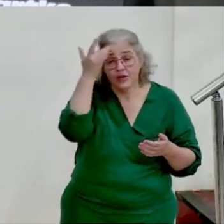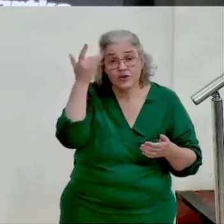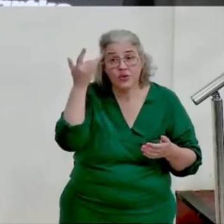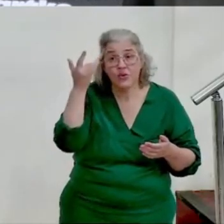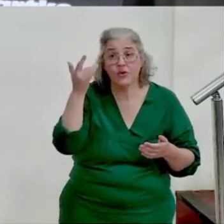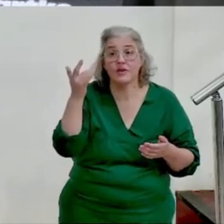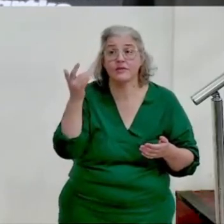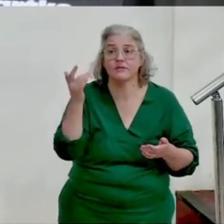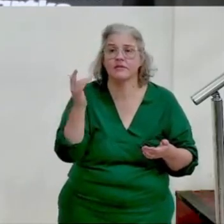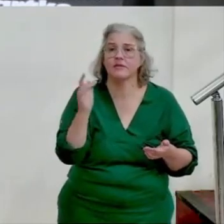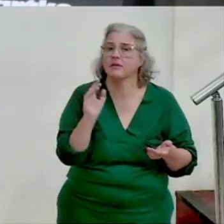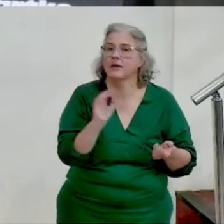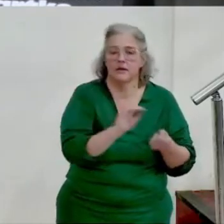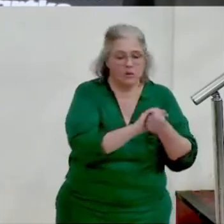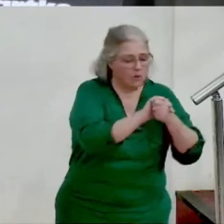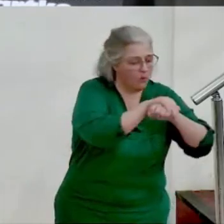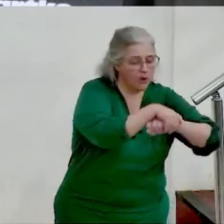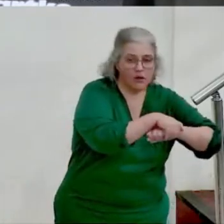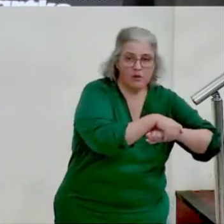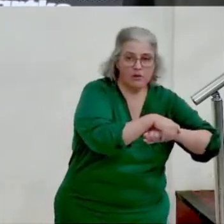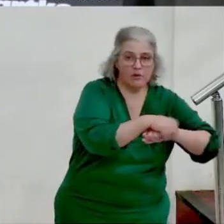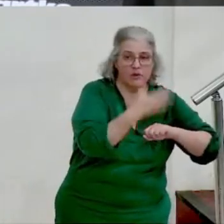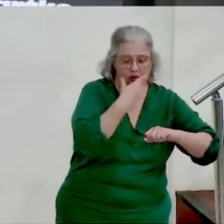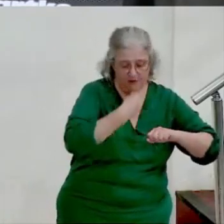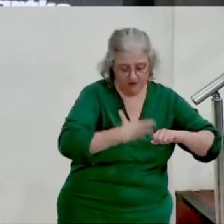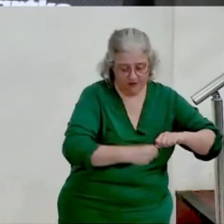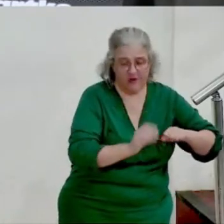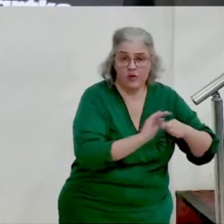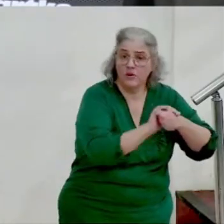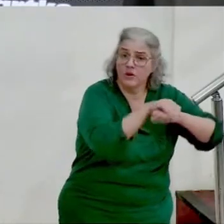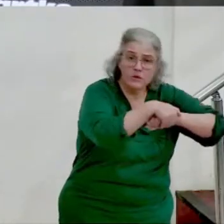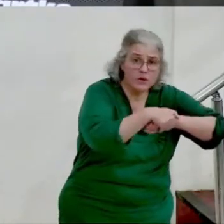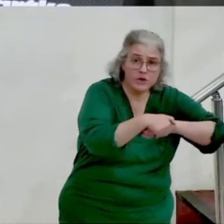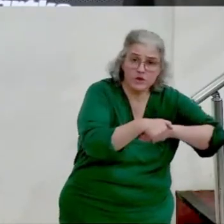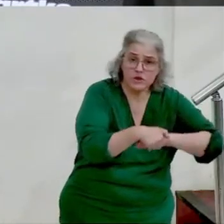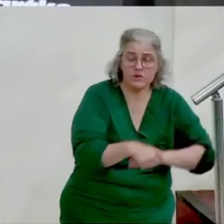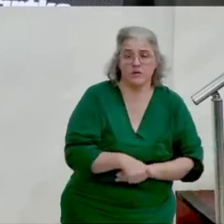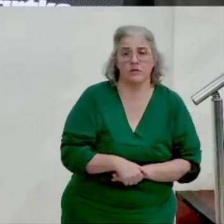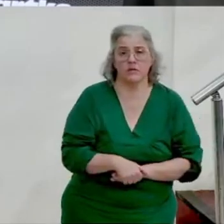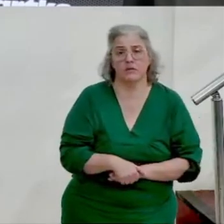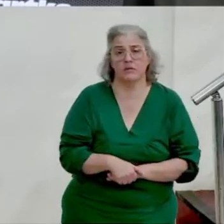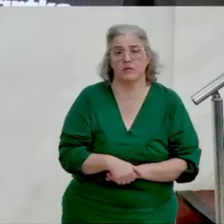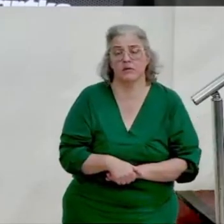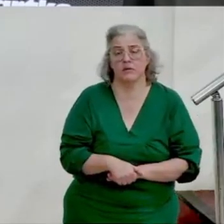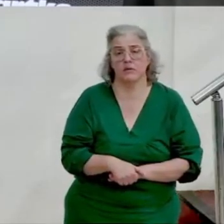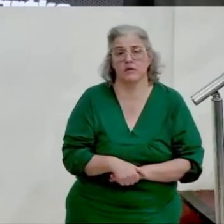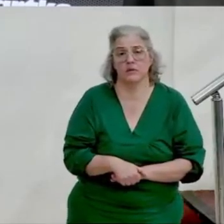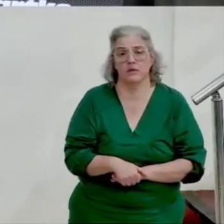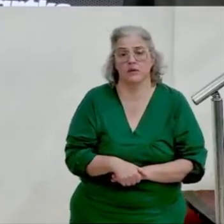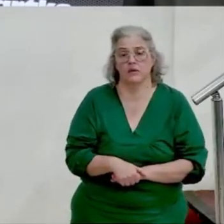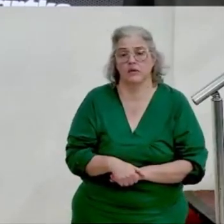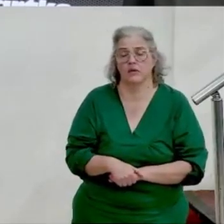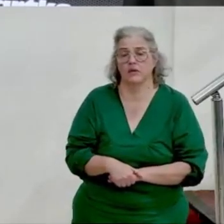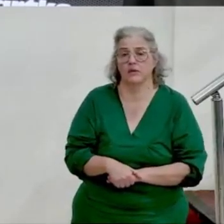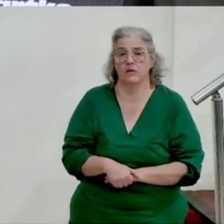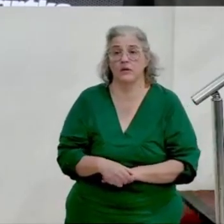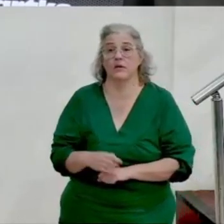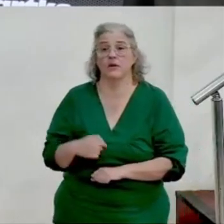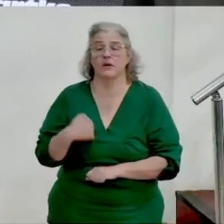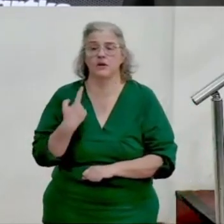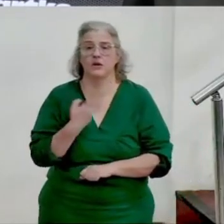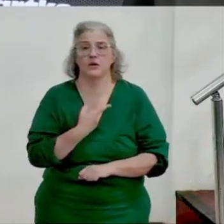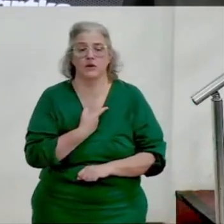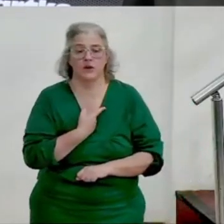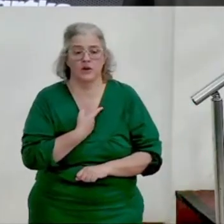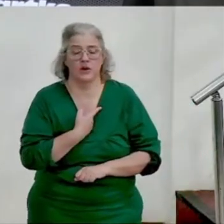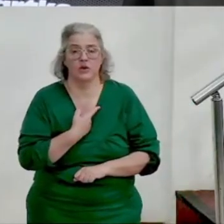da noite e filhos das trevas. E o verso 6 os chama de demais. Não durmamos como os demais. No